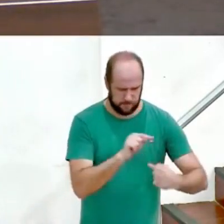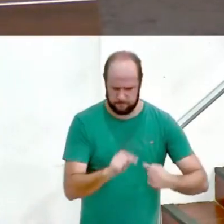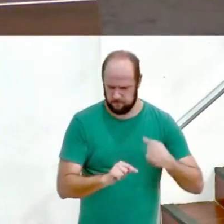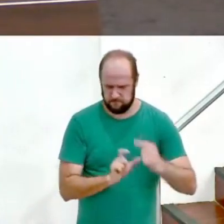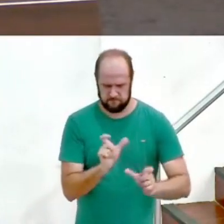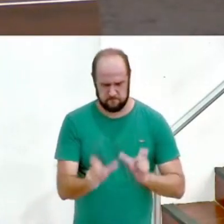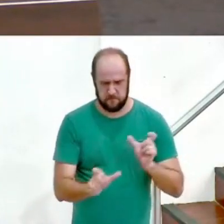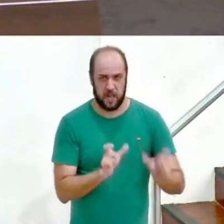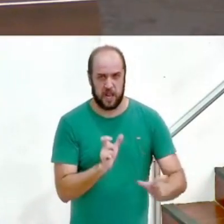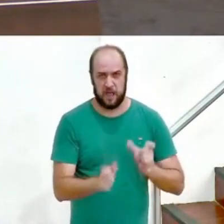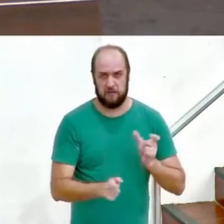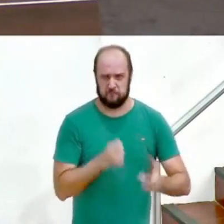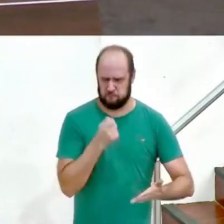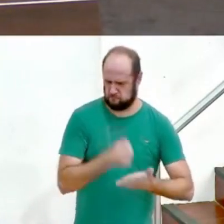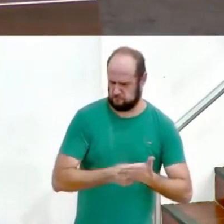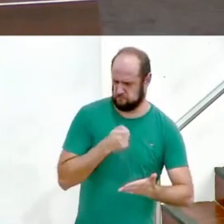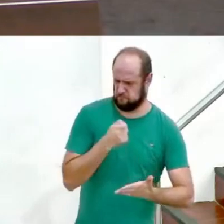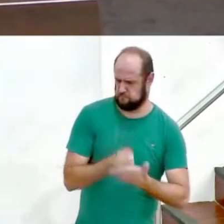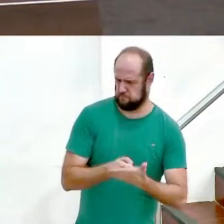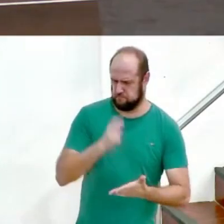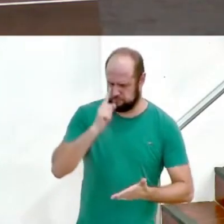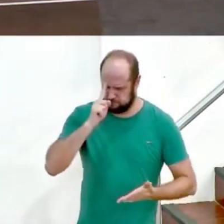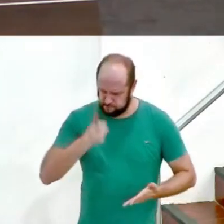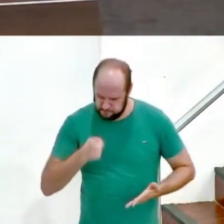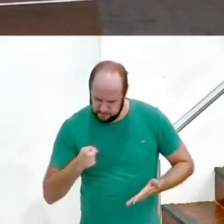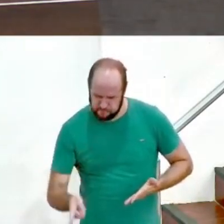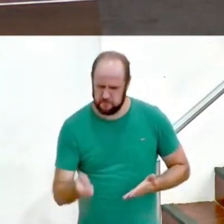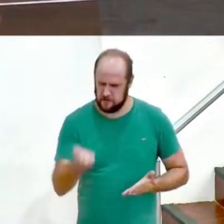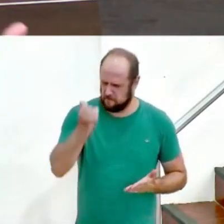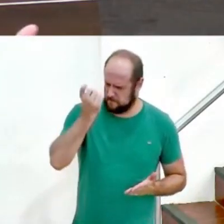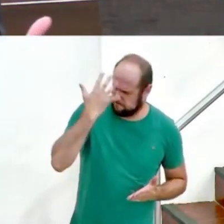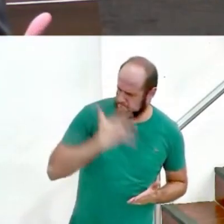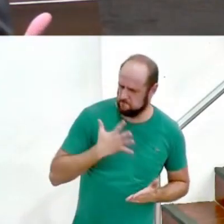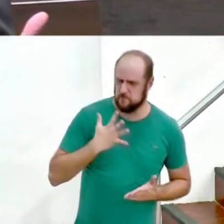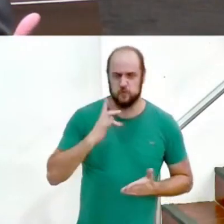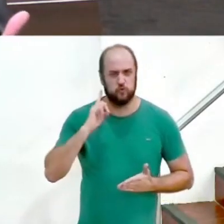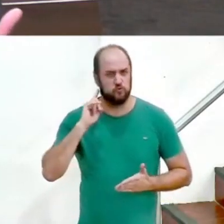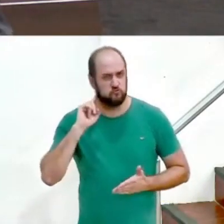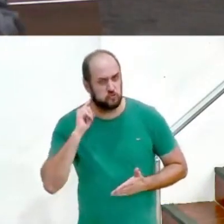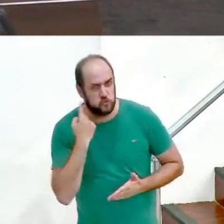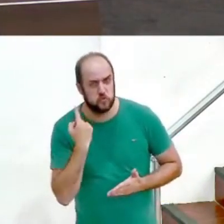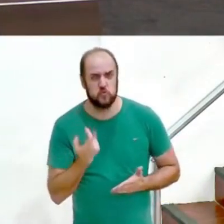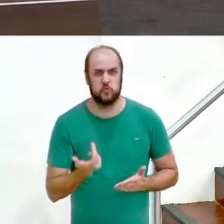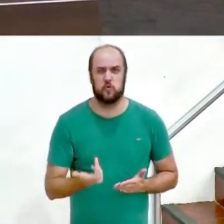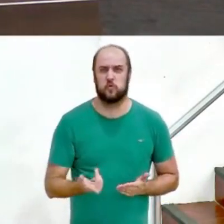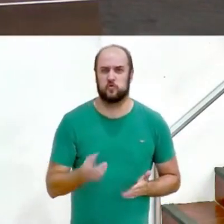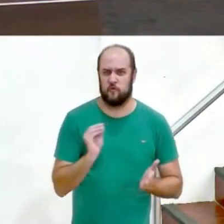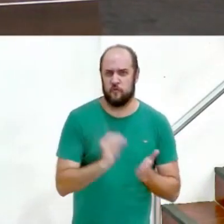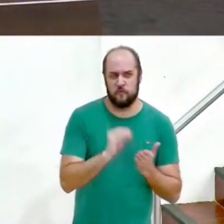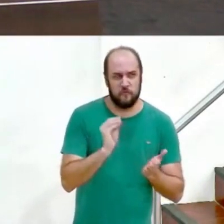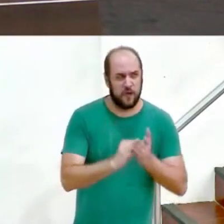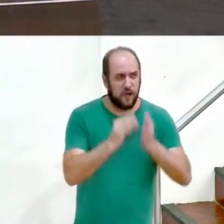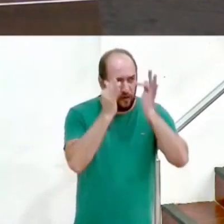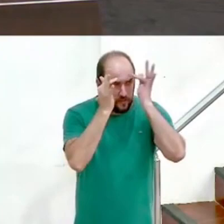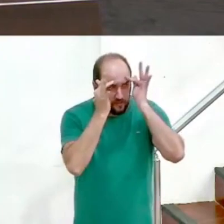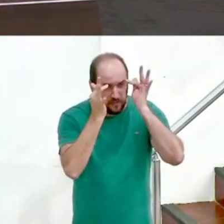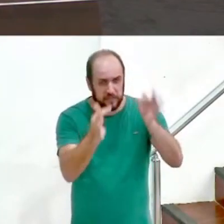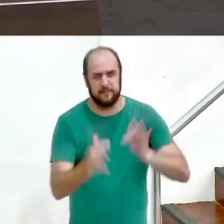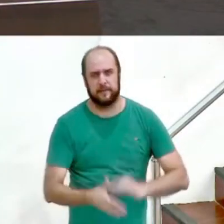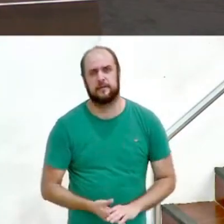de exortação, de repreensão, de revelação da impureza ou da infidelidade do povo,